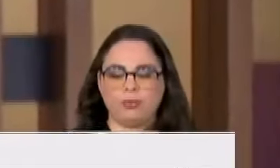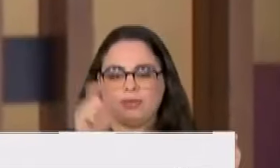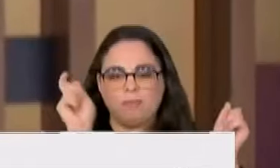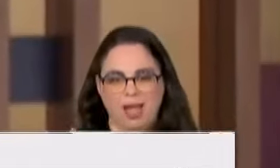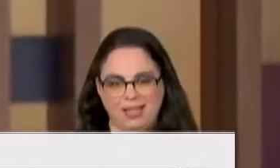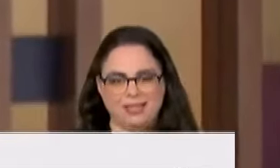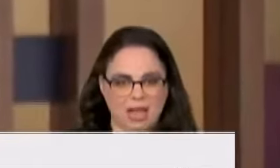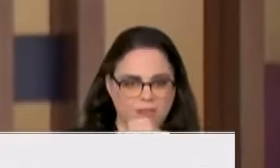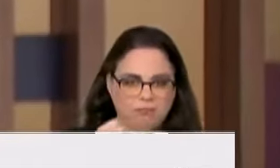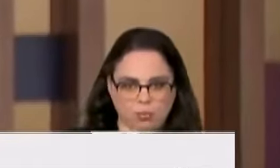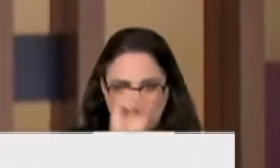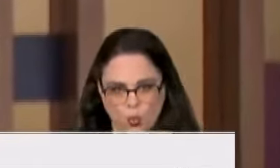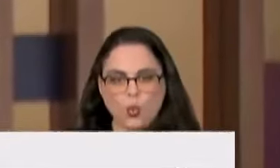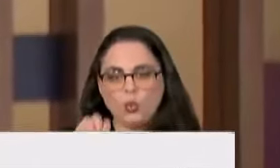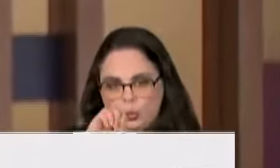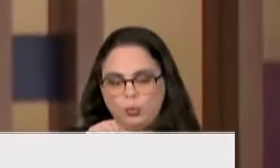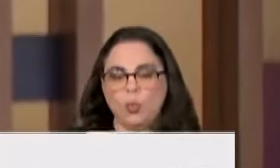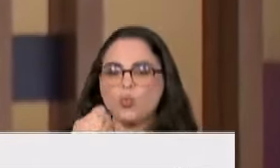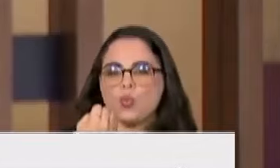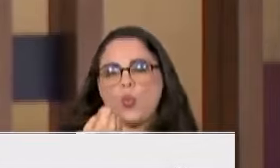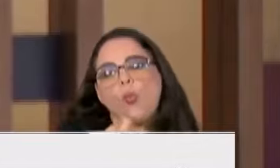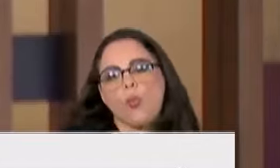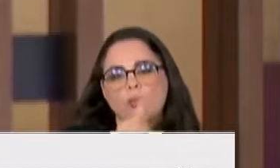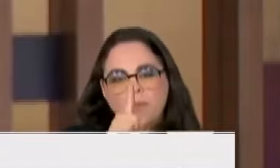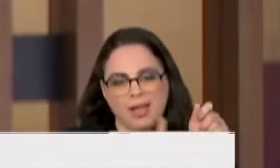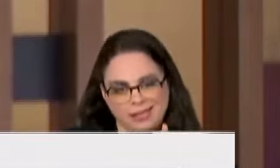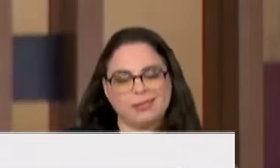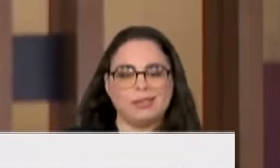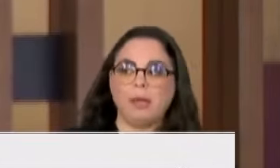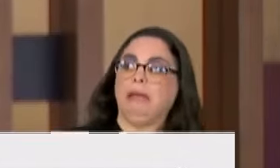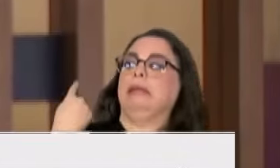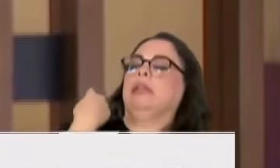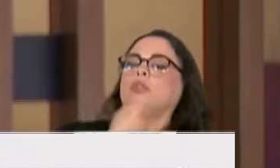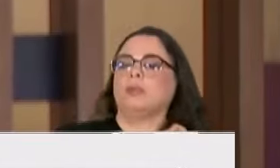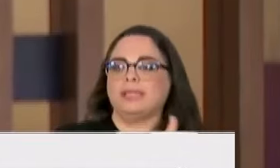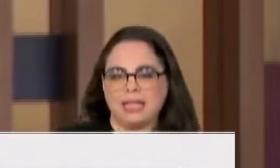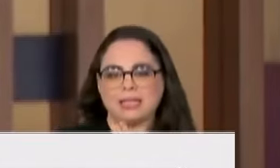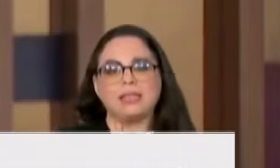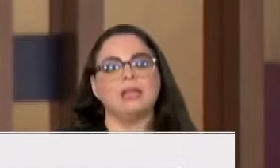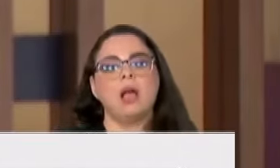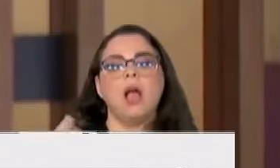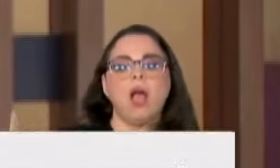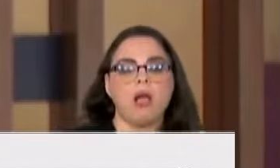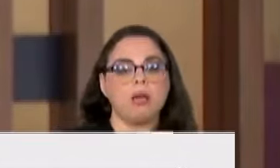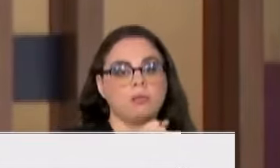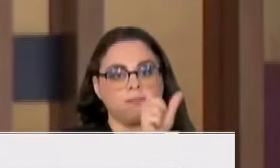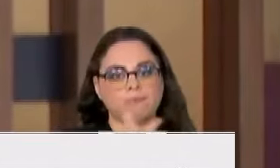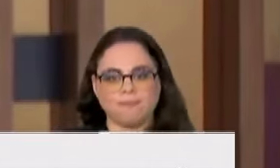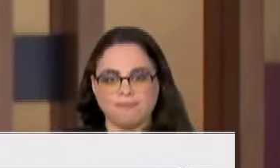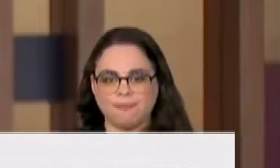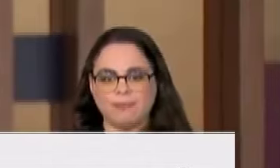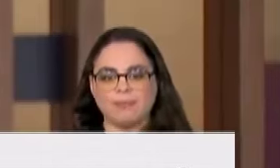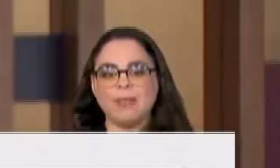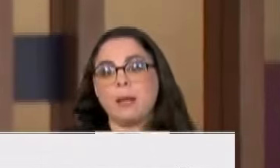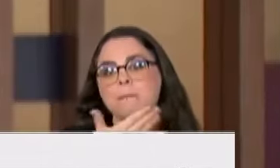passado, se estendeu aí por mais de 4 semanas, como foi também a operação em 2006, nós temos um número ainda, coloca um número mágico,